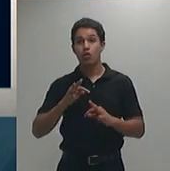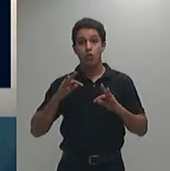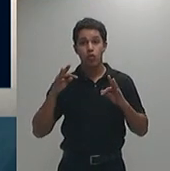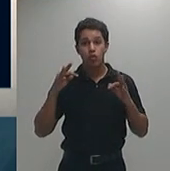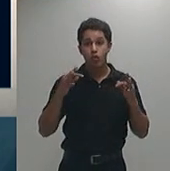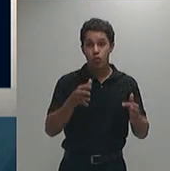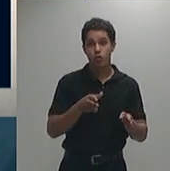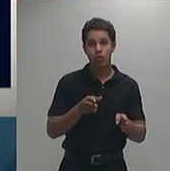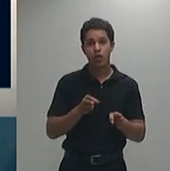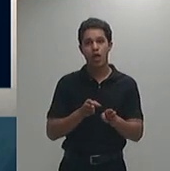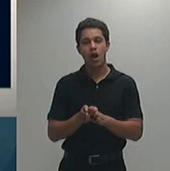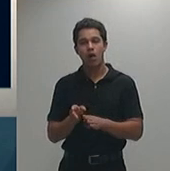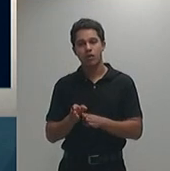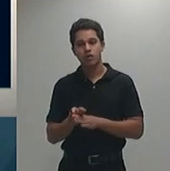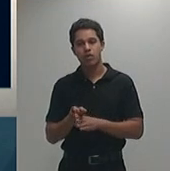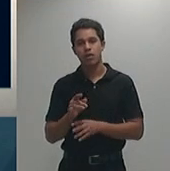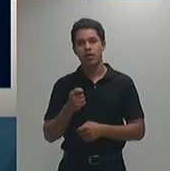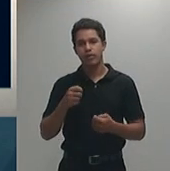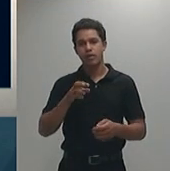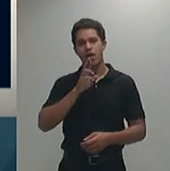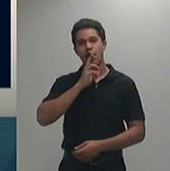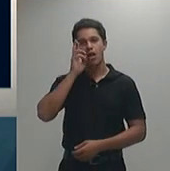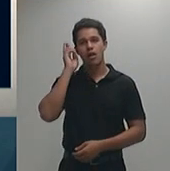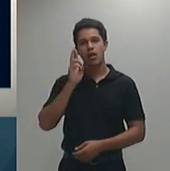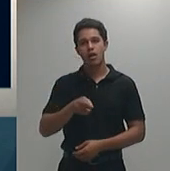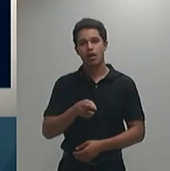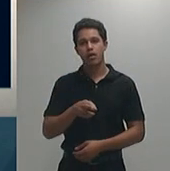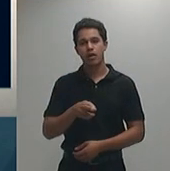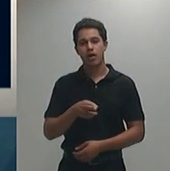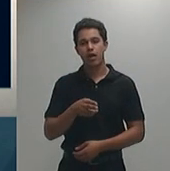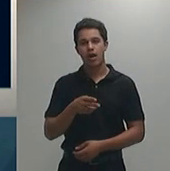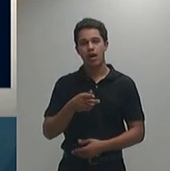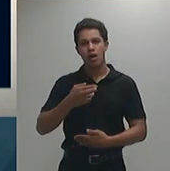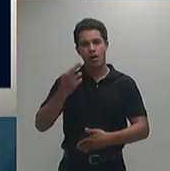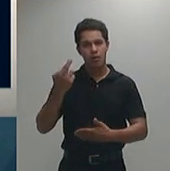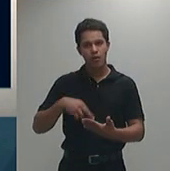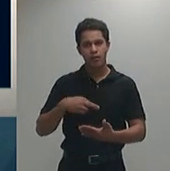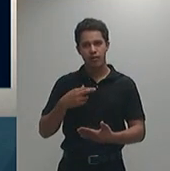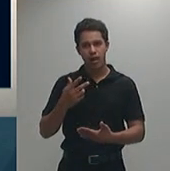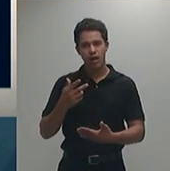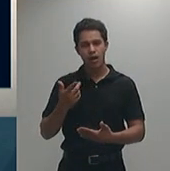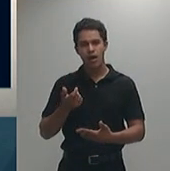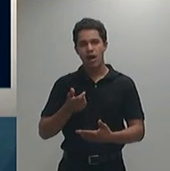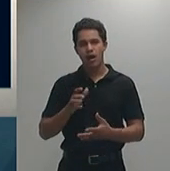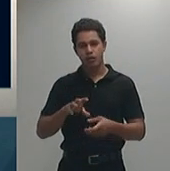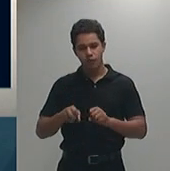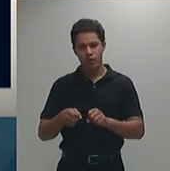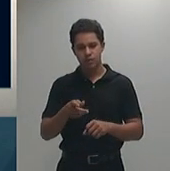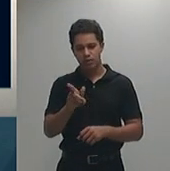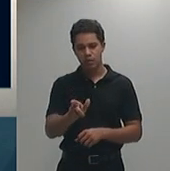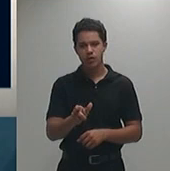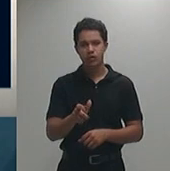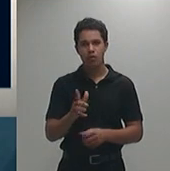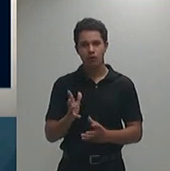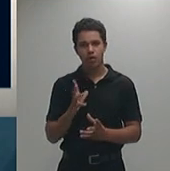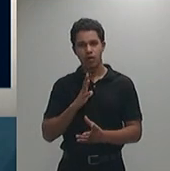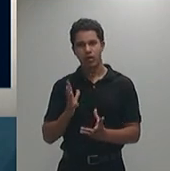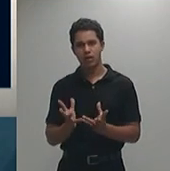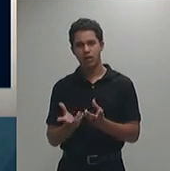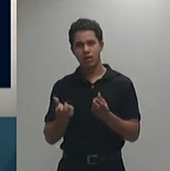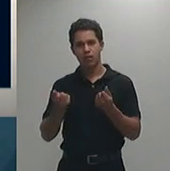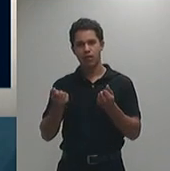que seja negada a formação de um precedente qualificado nesse caso concreto para não ficarmos